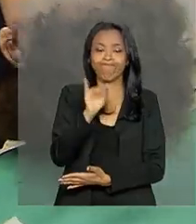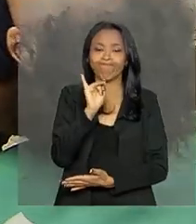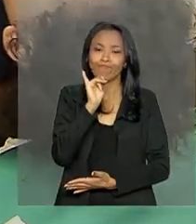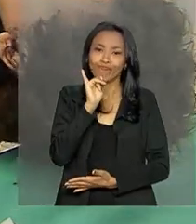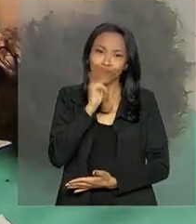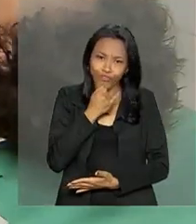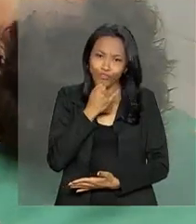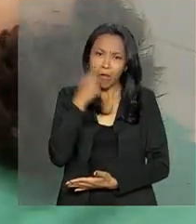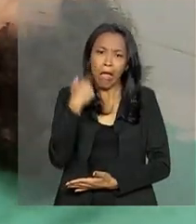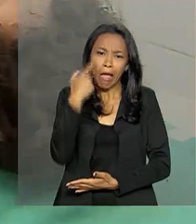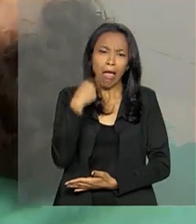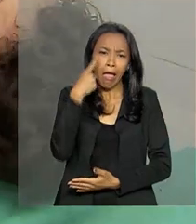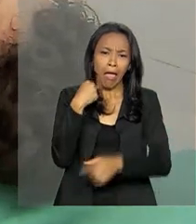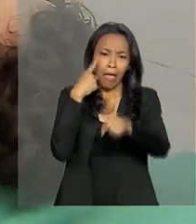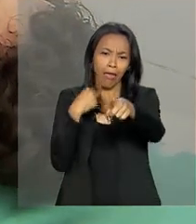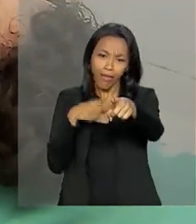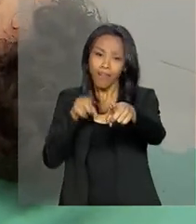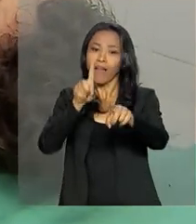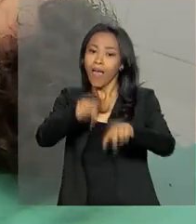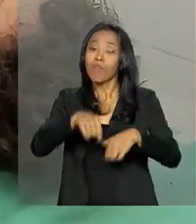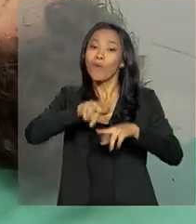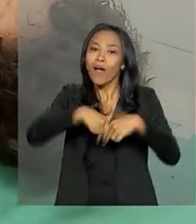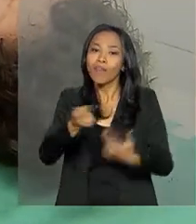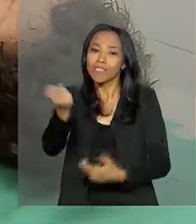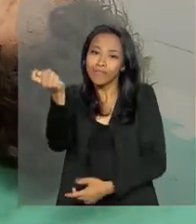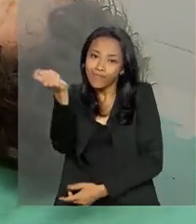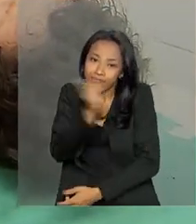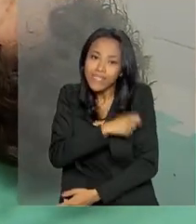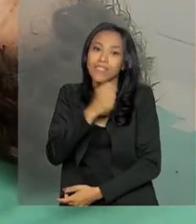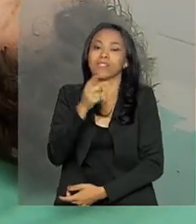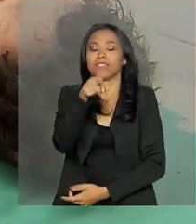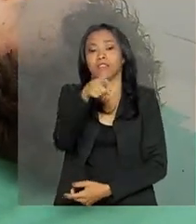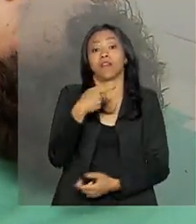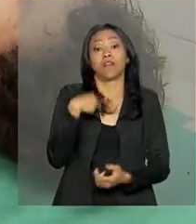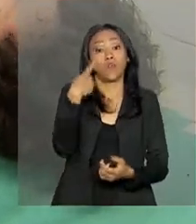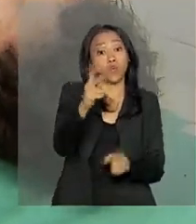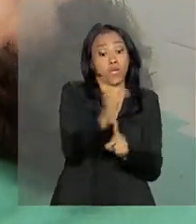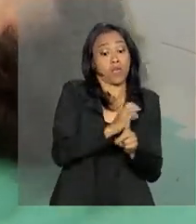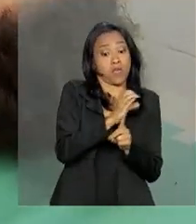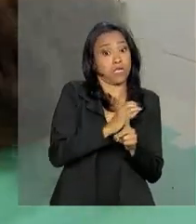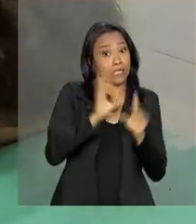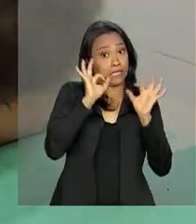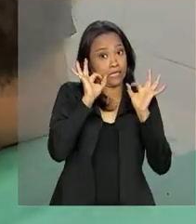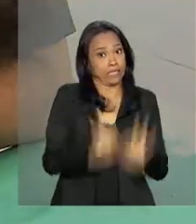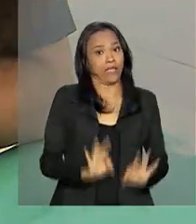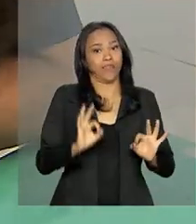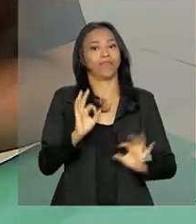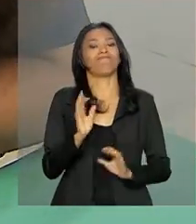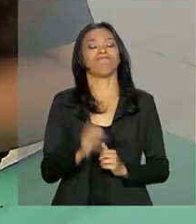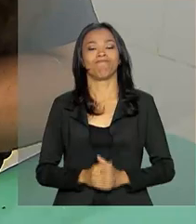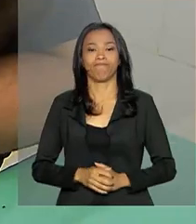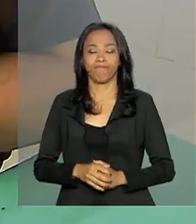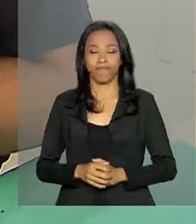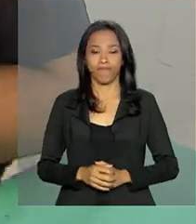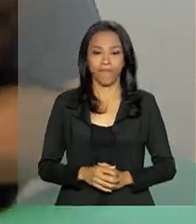se transforma em choro. Com mais essa vacina, a caderneta de Caleb está em dia.